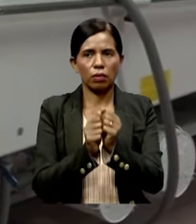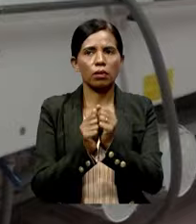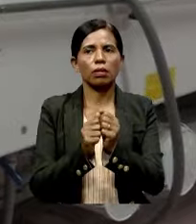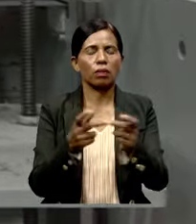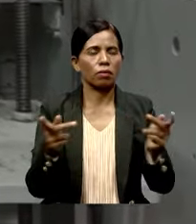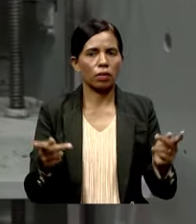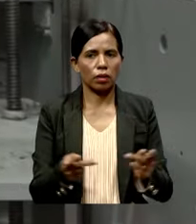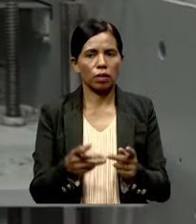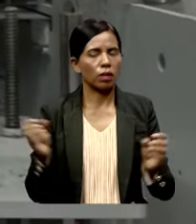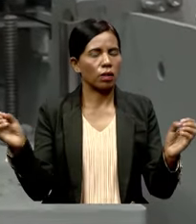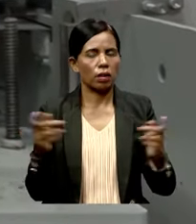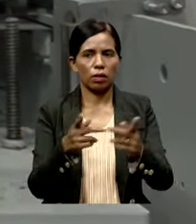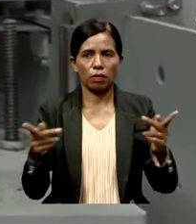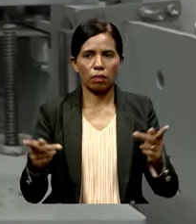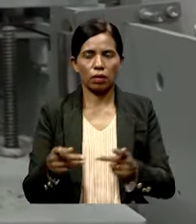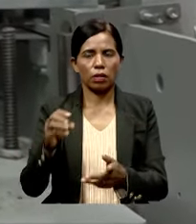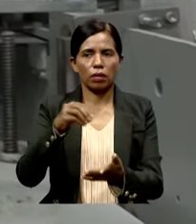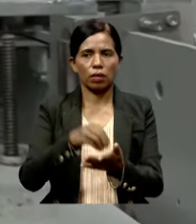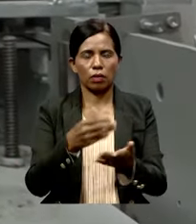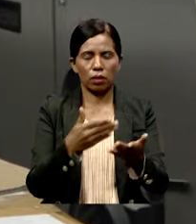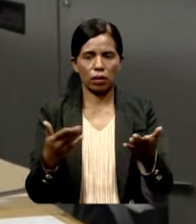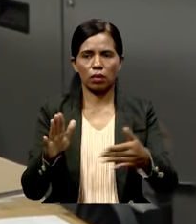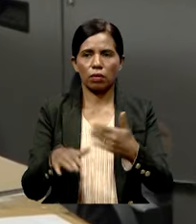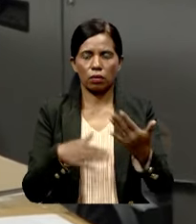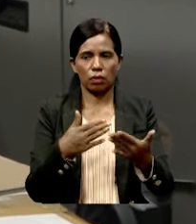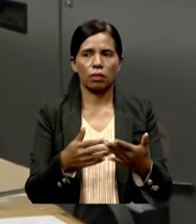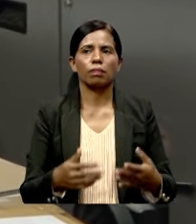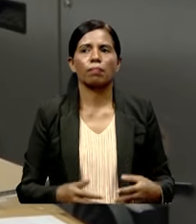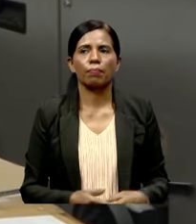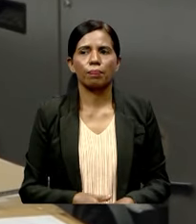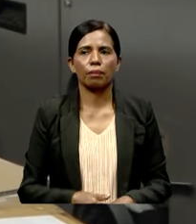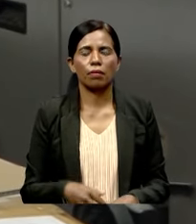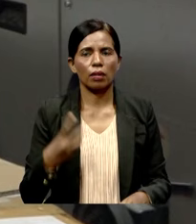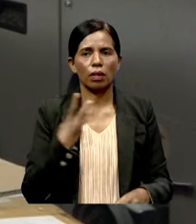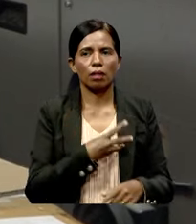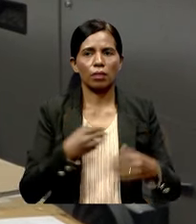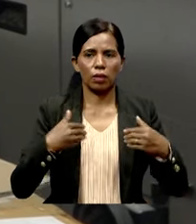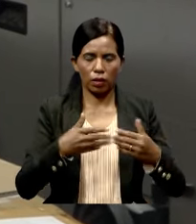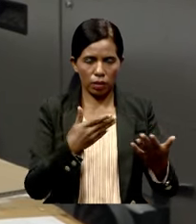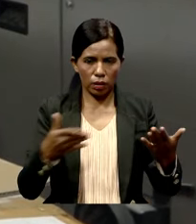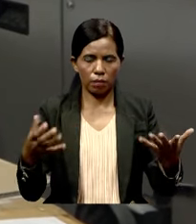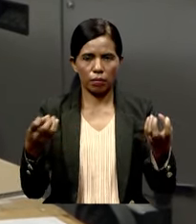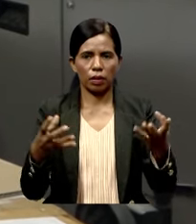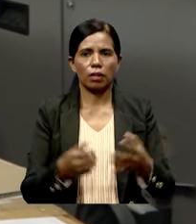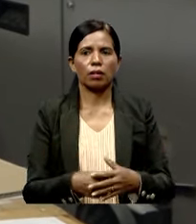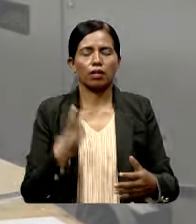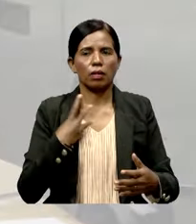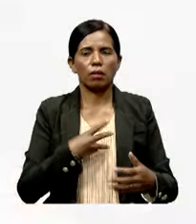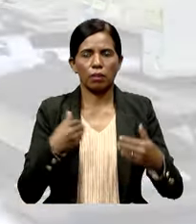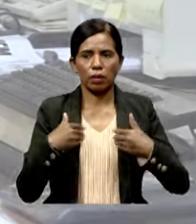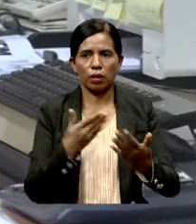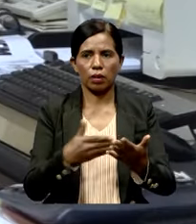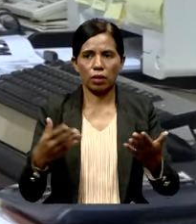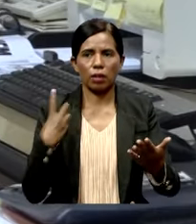Fatin referemos laiha armazen, rode tau equipamento sira. A minha equipamento de baracona. A minha equipamento de barra, de maneira